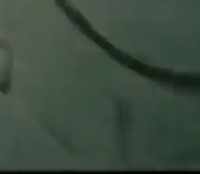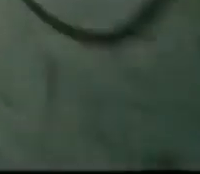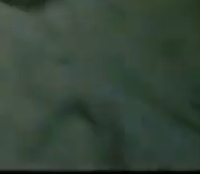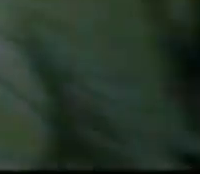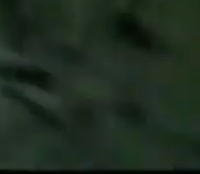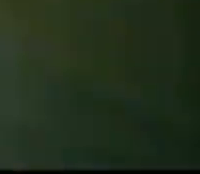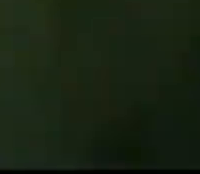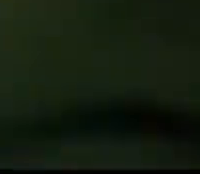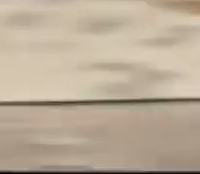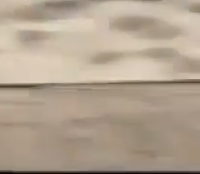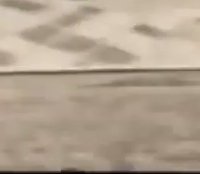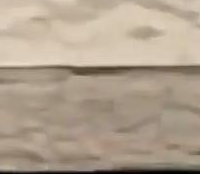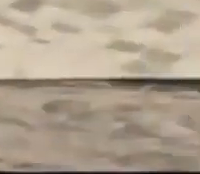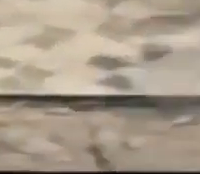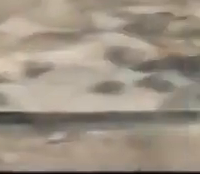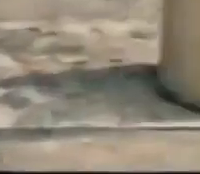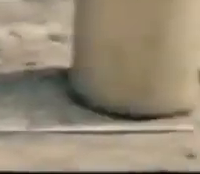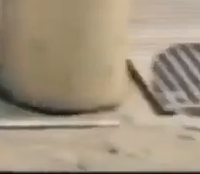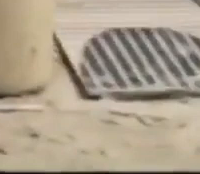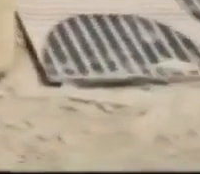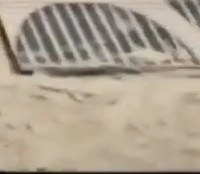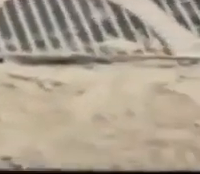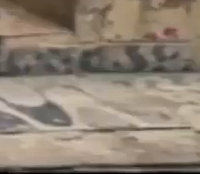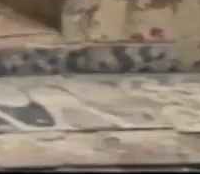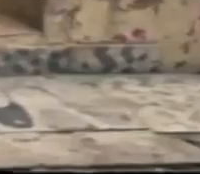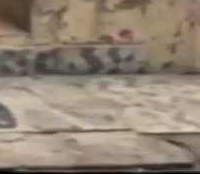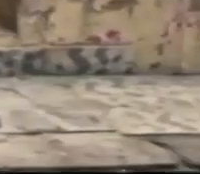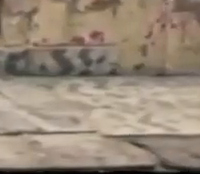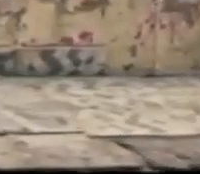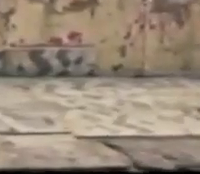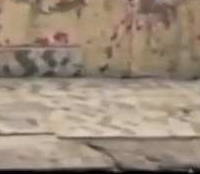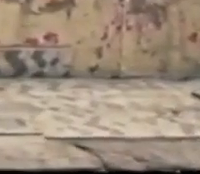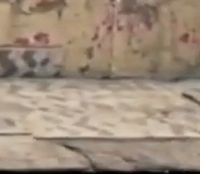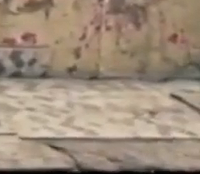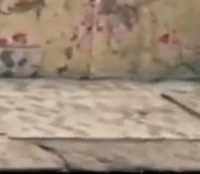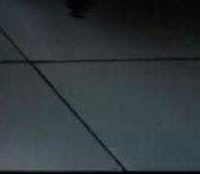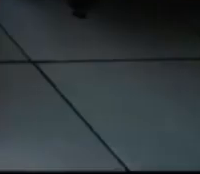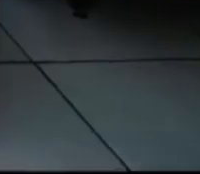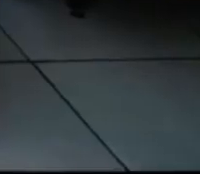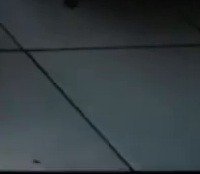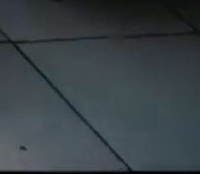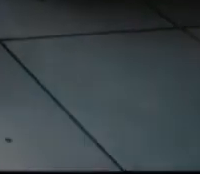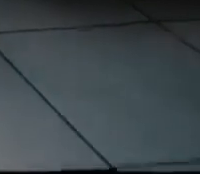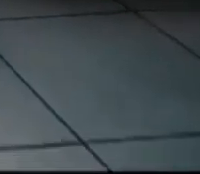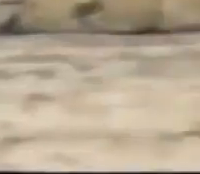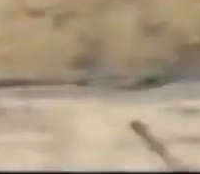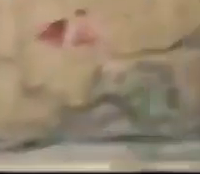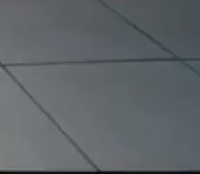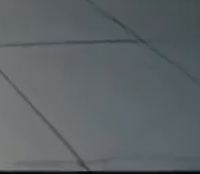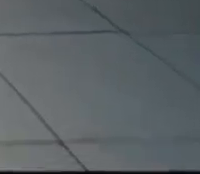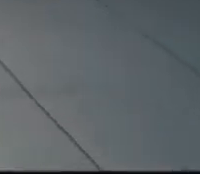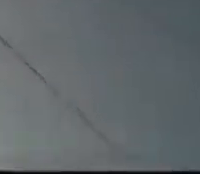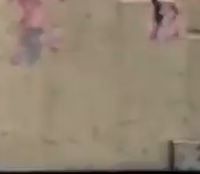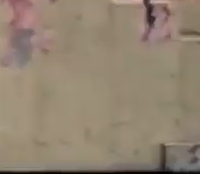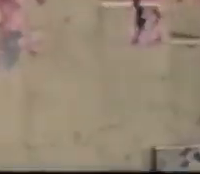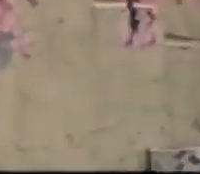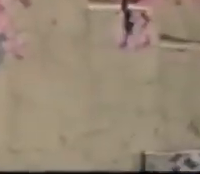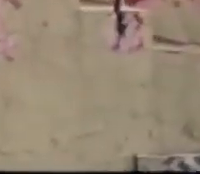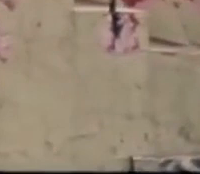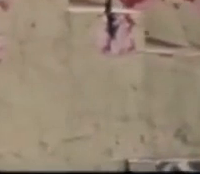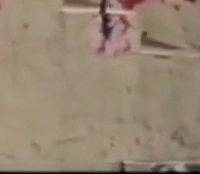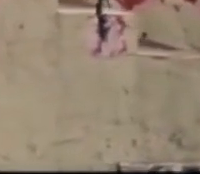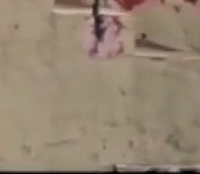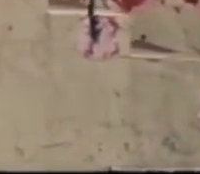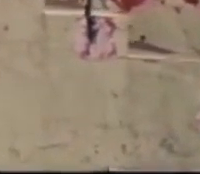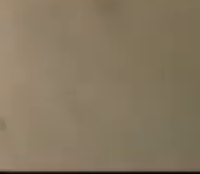é baile no bagulho. Olha como é que ela vem. Olha como é que ela vem. Olha como é que ela vem. Ai